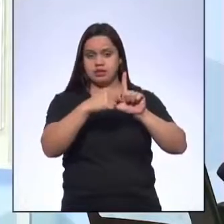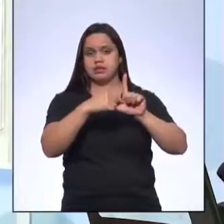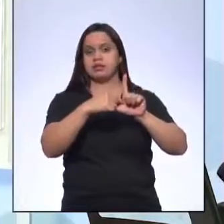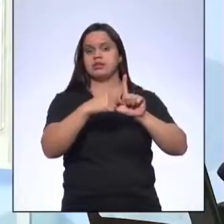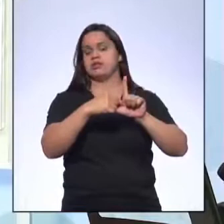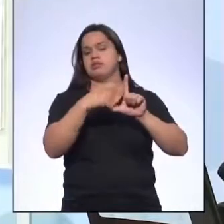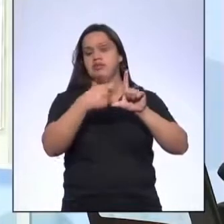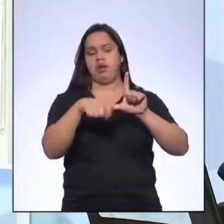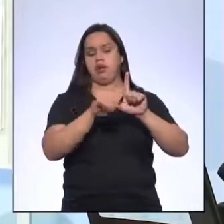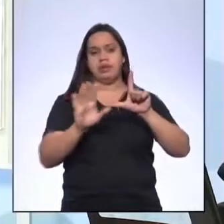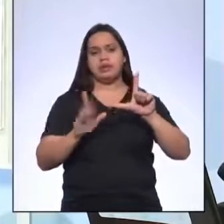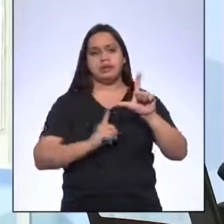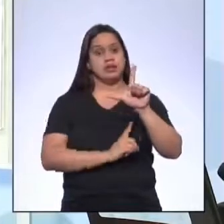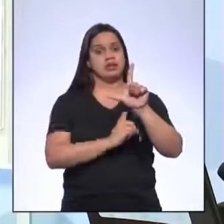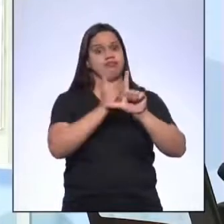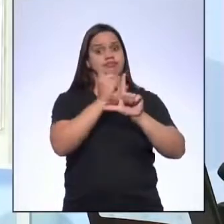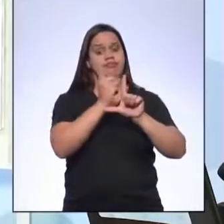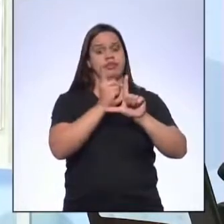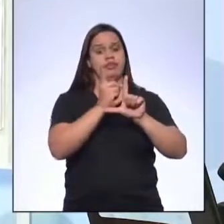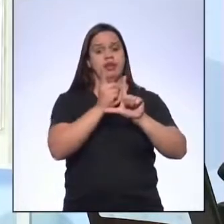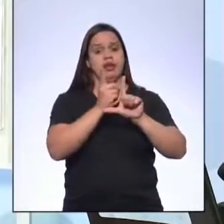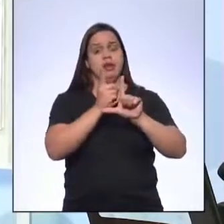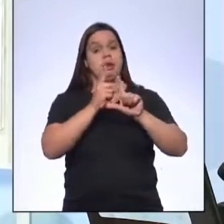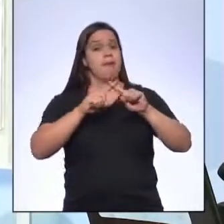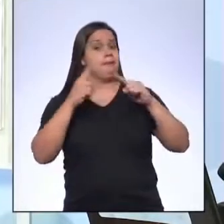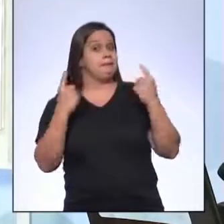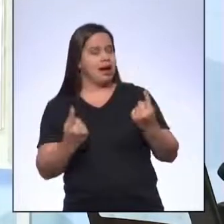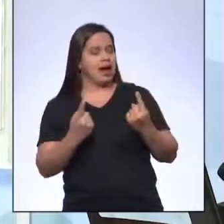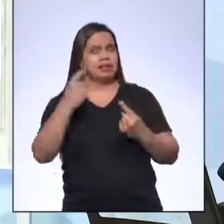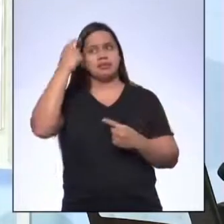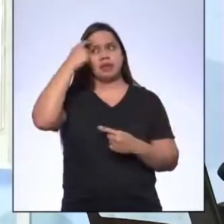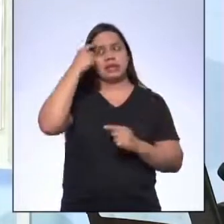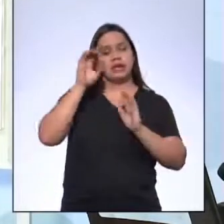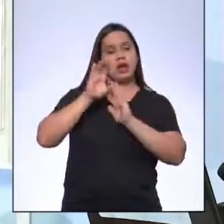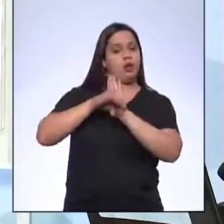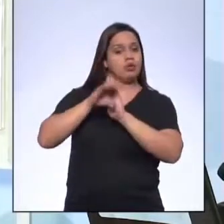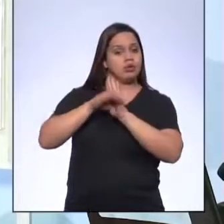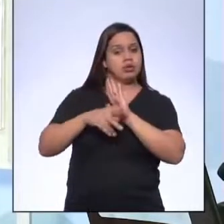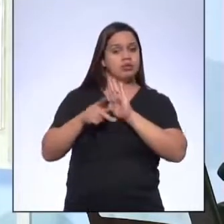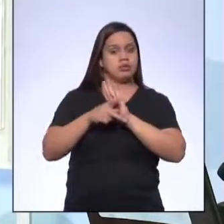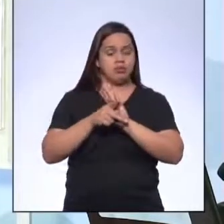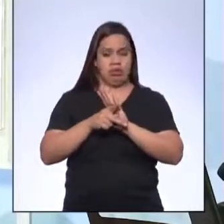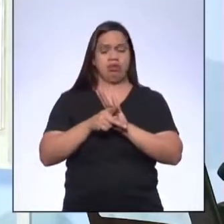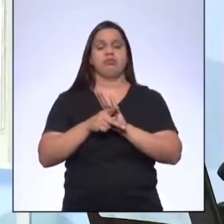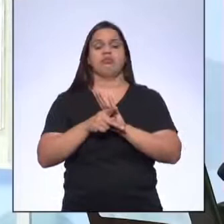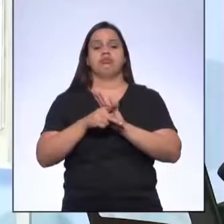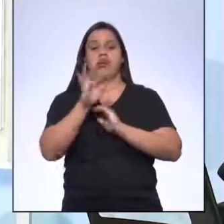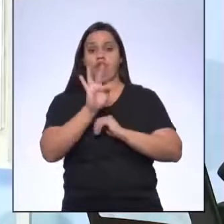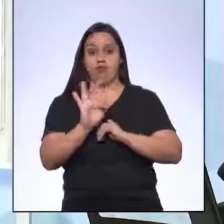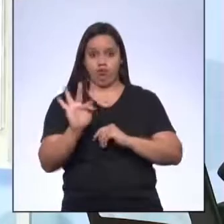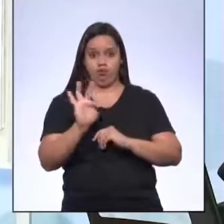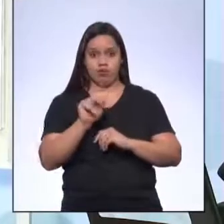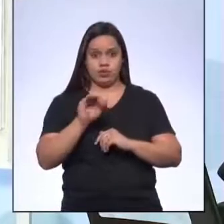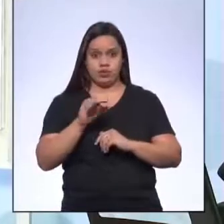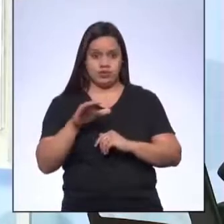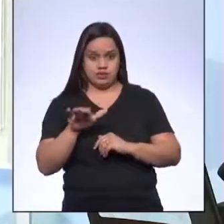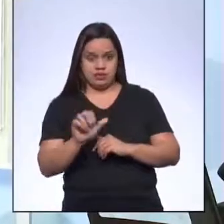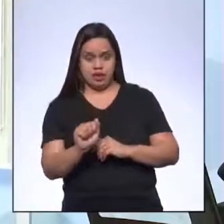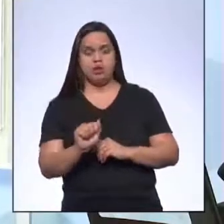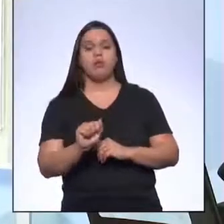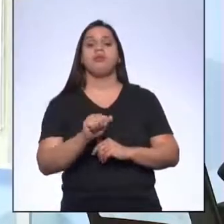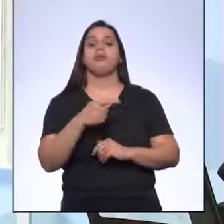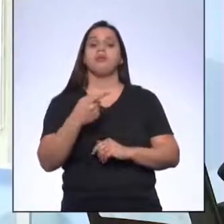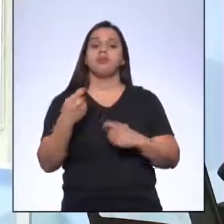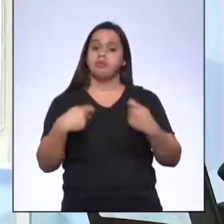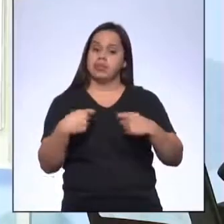zero mas pensando na conceitualização de função ele precisa sim